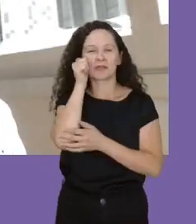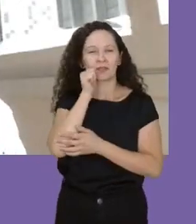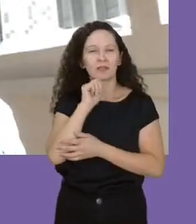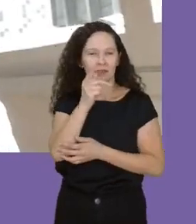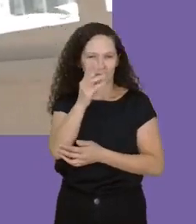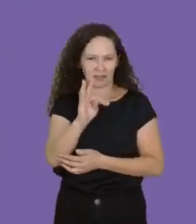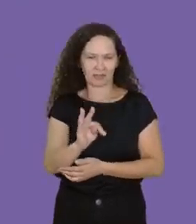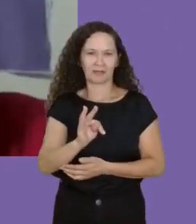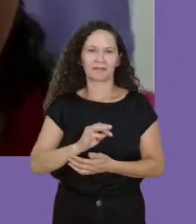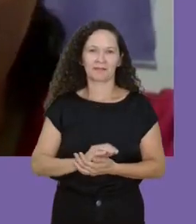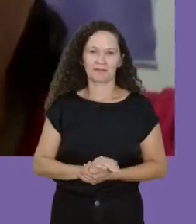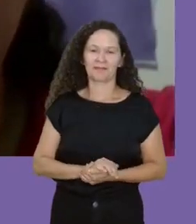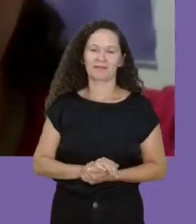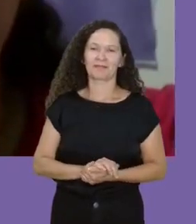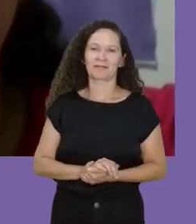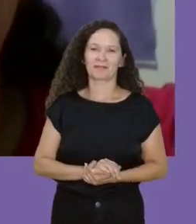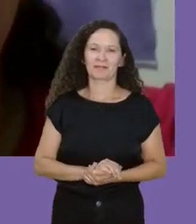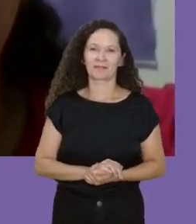PT.